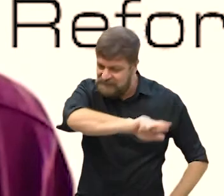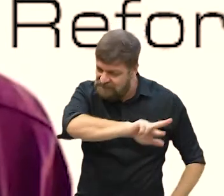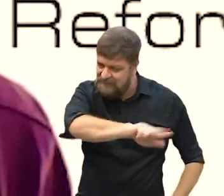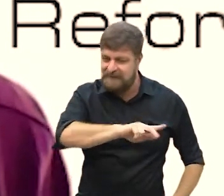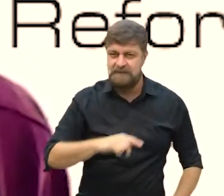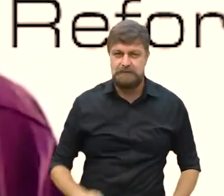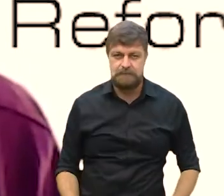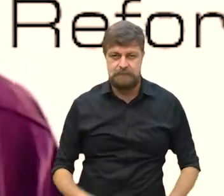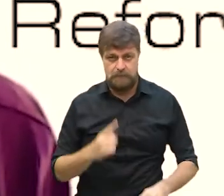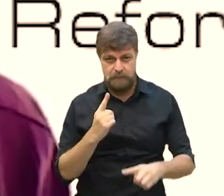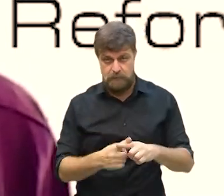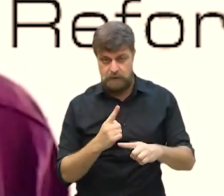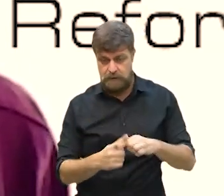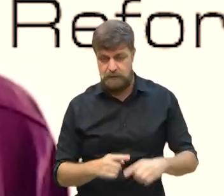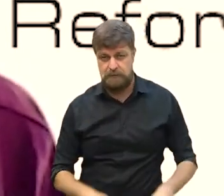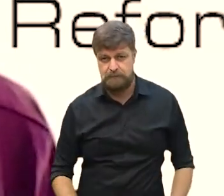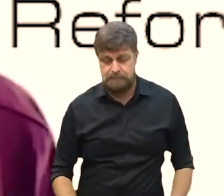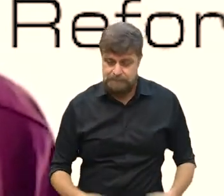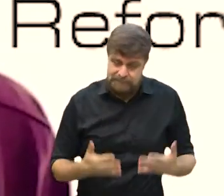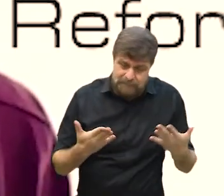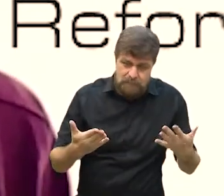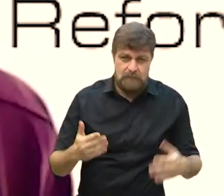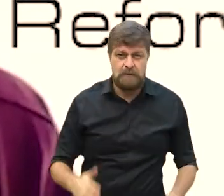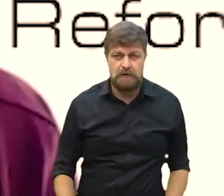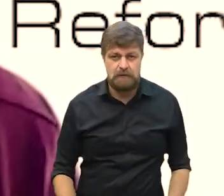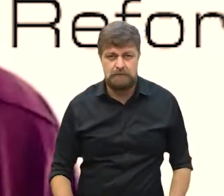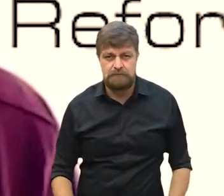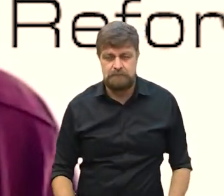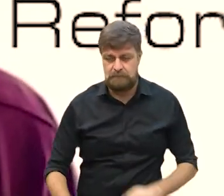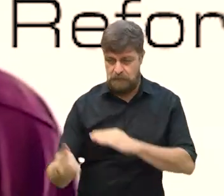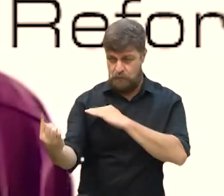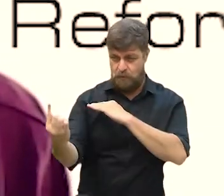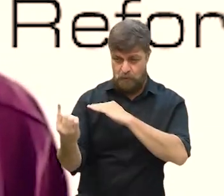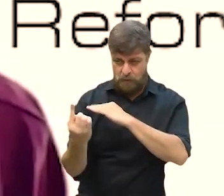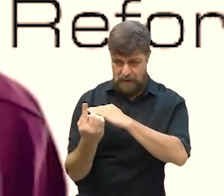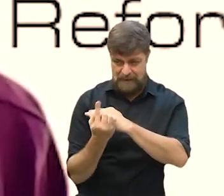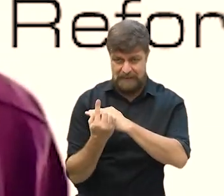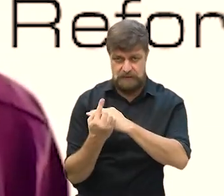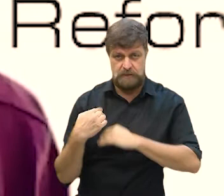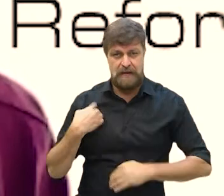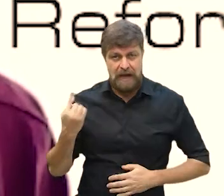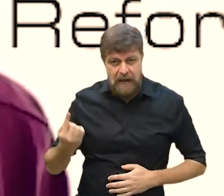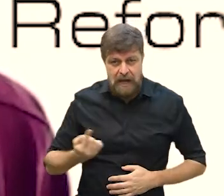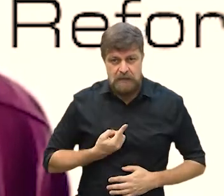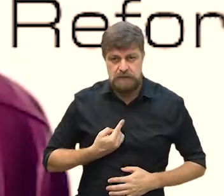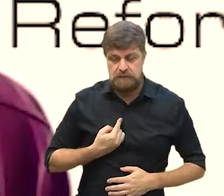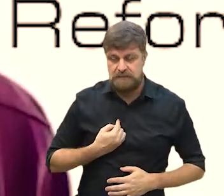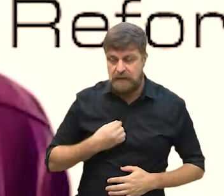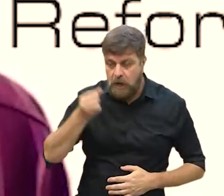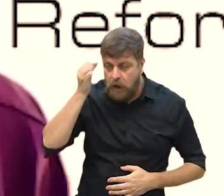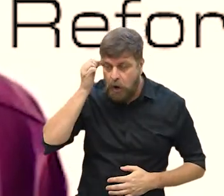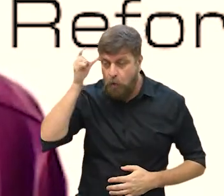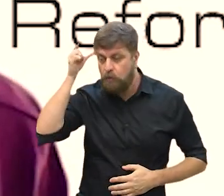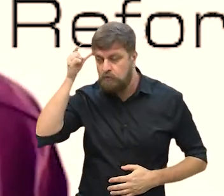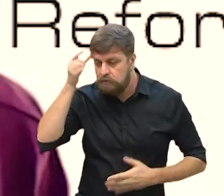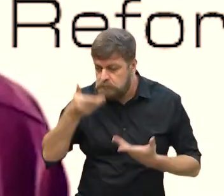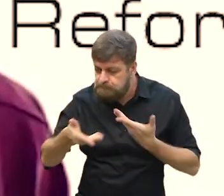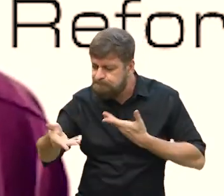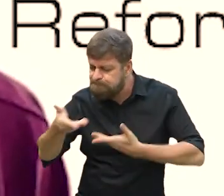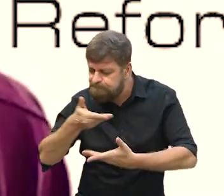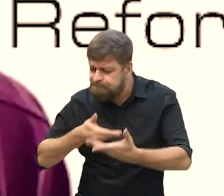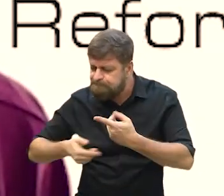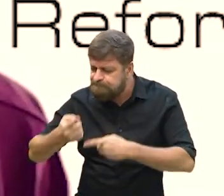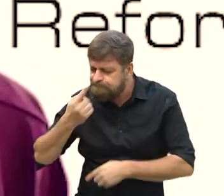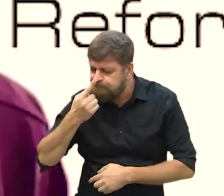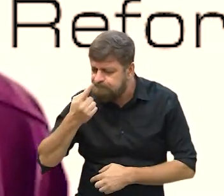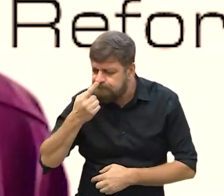bem diferente mesmo, porque aí, bom, qualquer que seja o cliente, a gente tem que entrar na cultura do cliente, né?